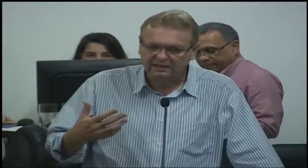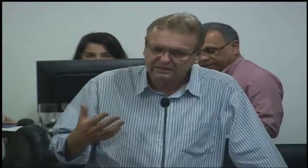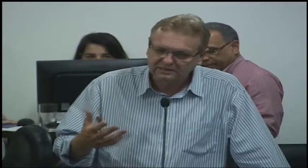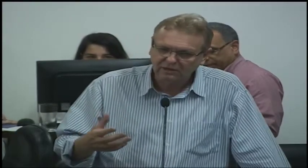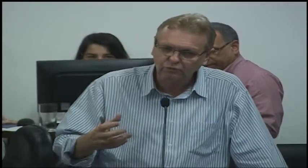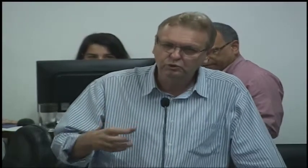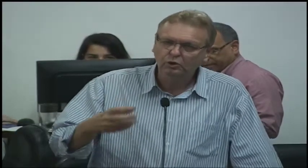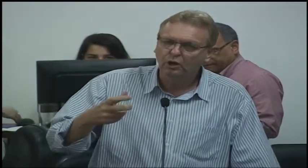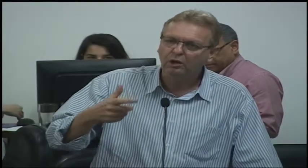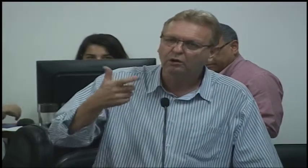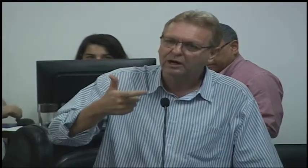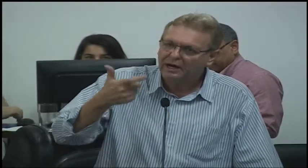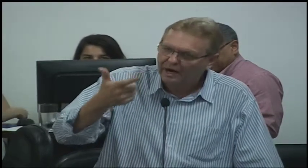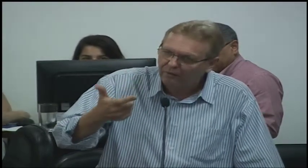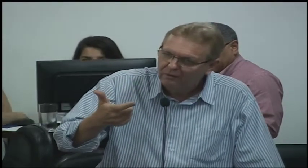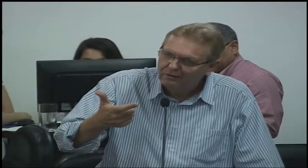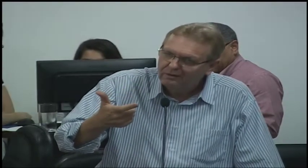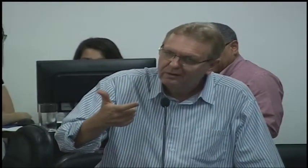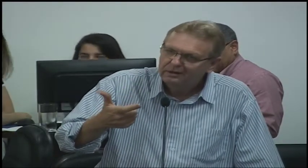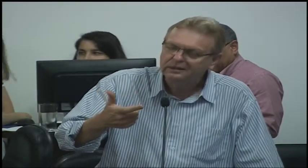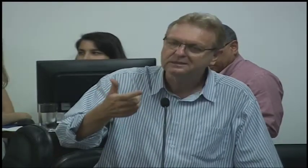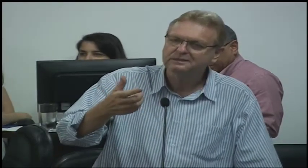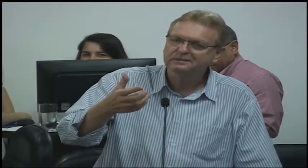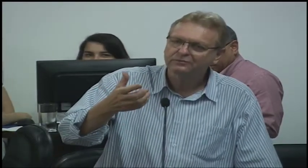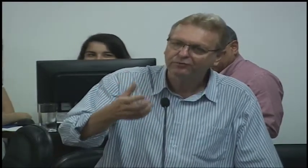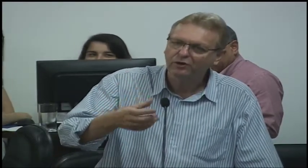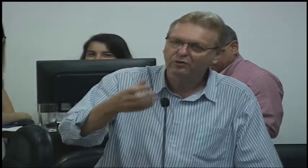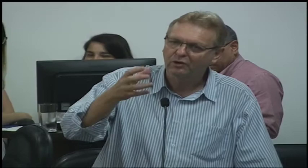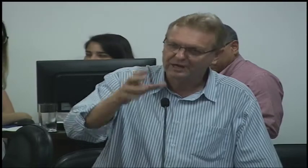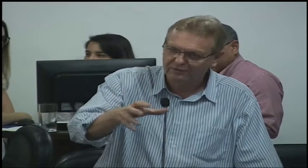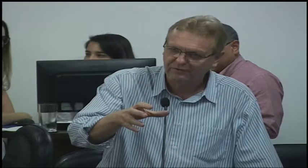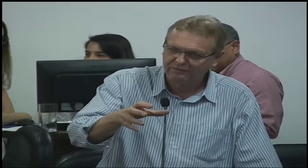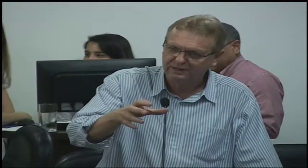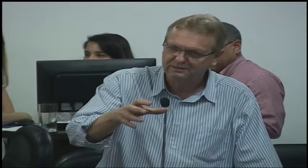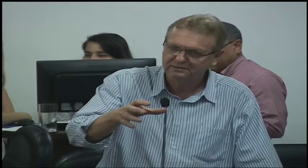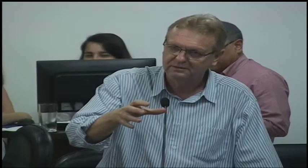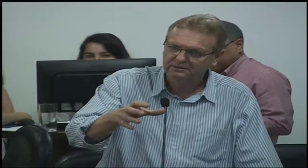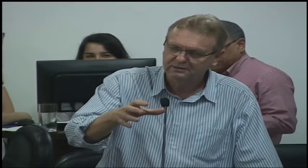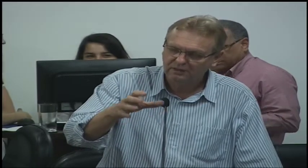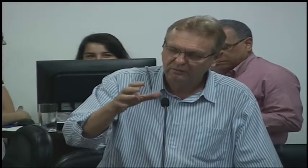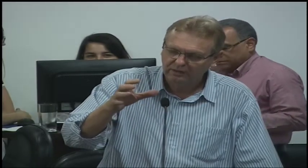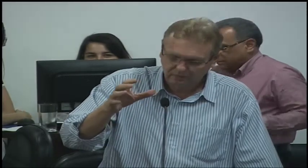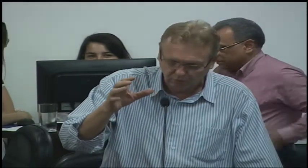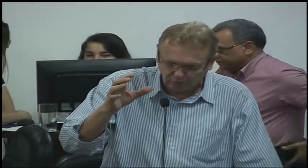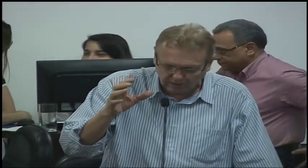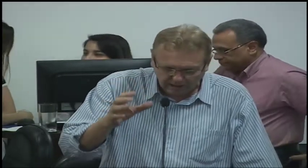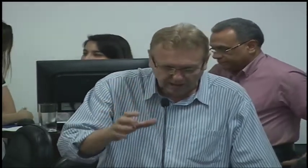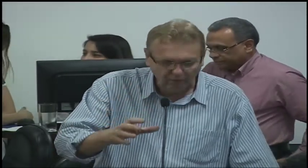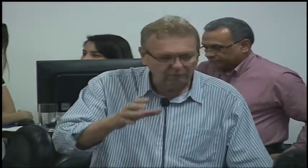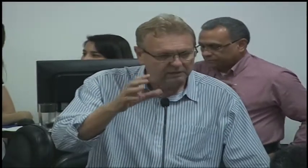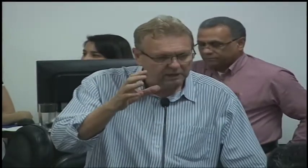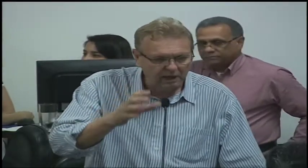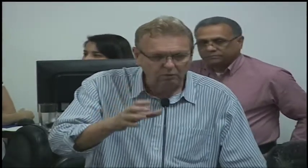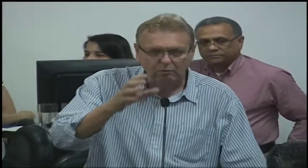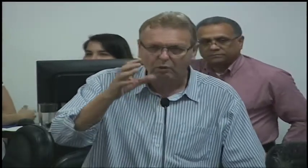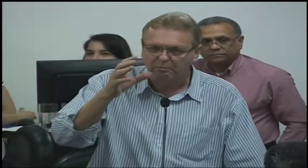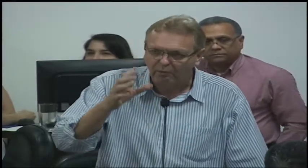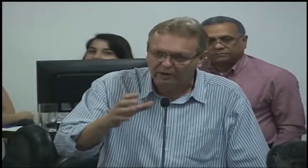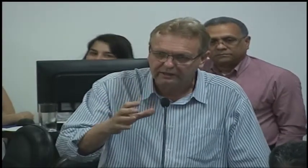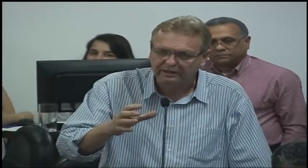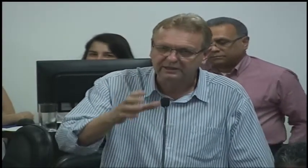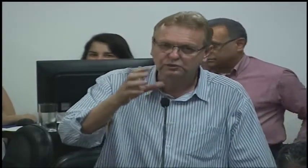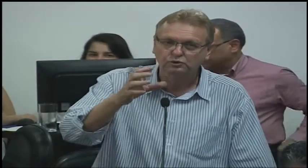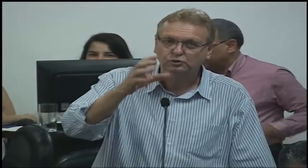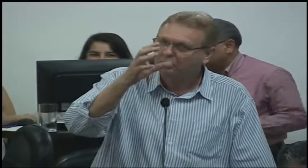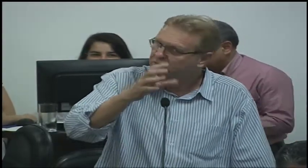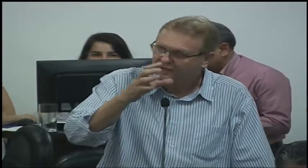indignação do local que foi colocada a farmácia. Então, o local não